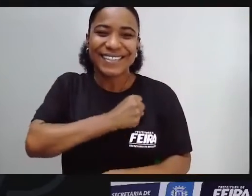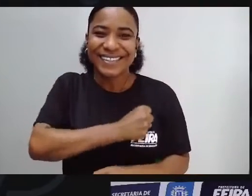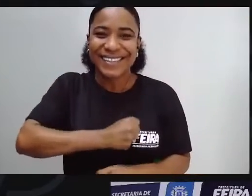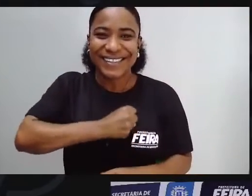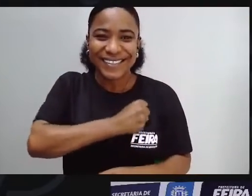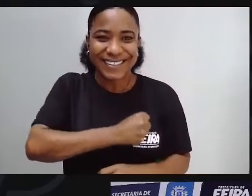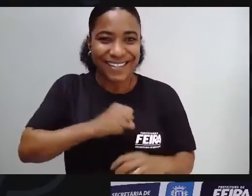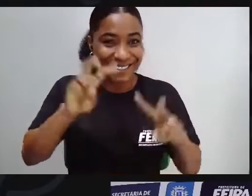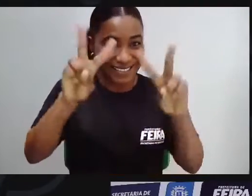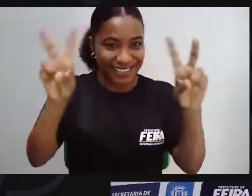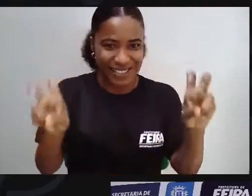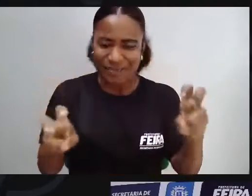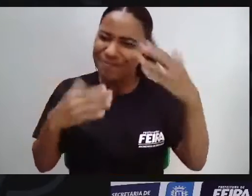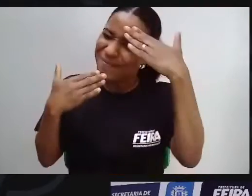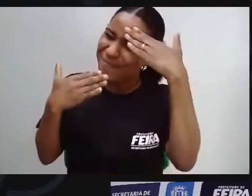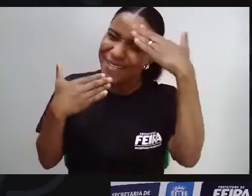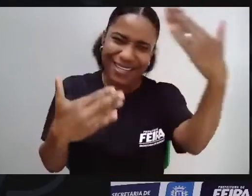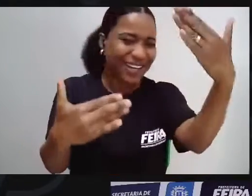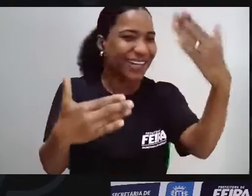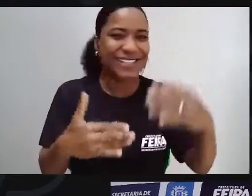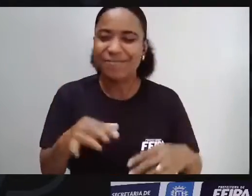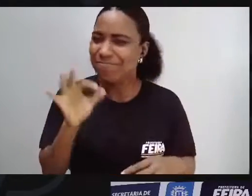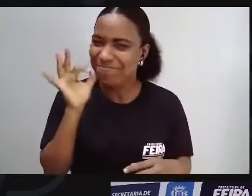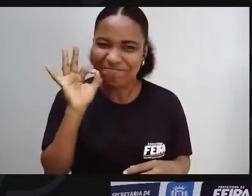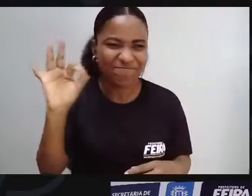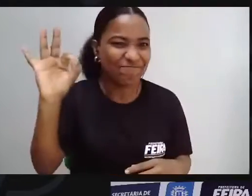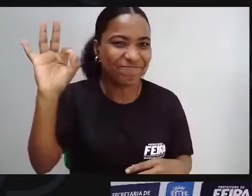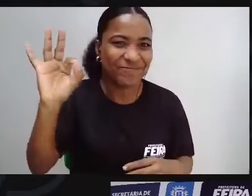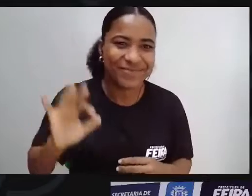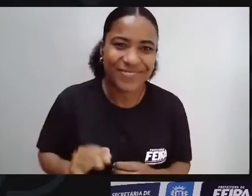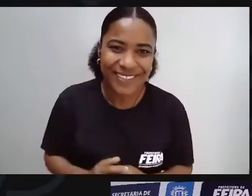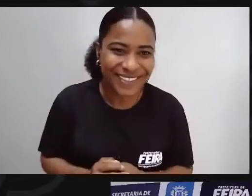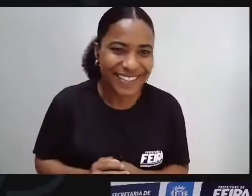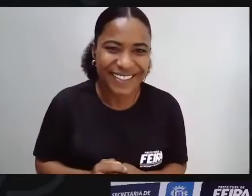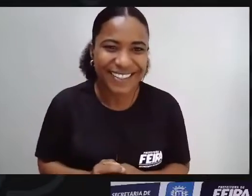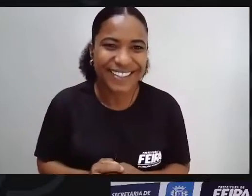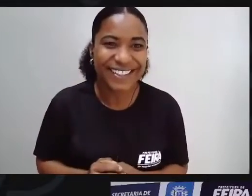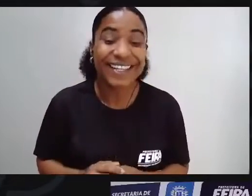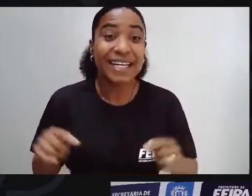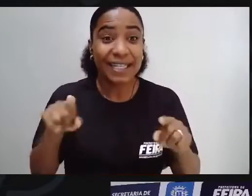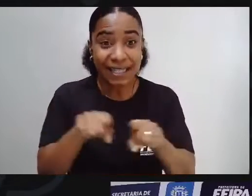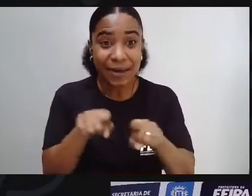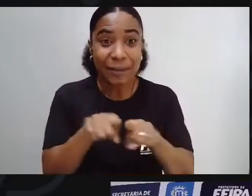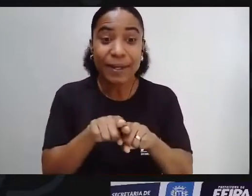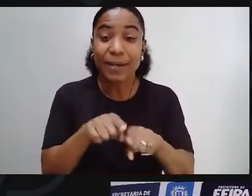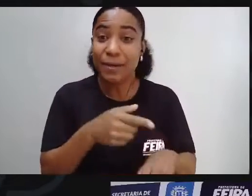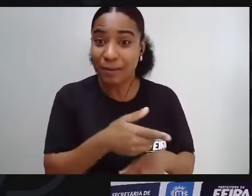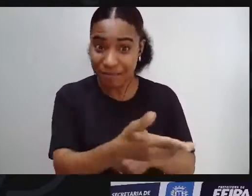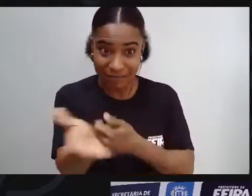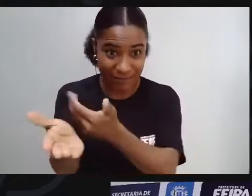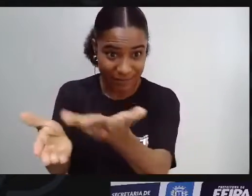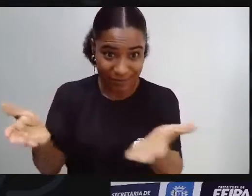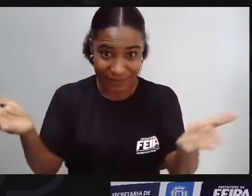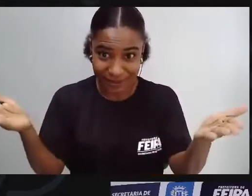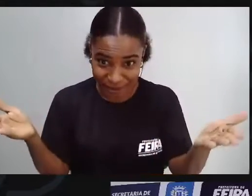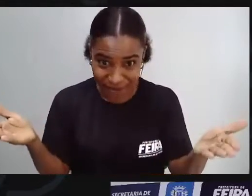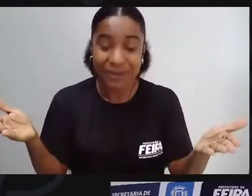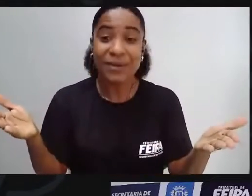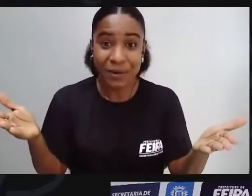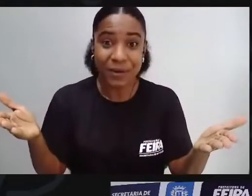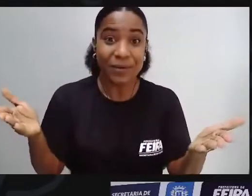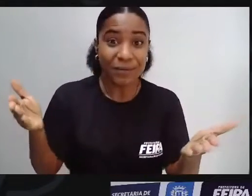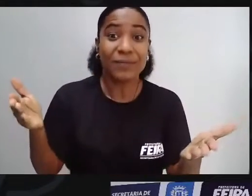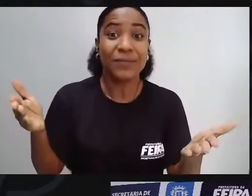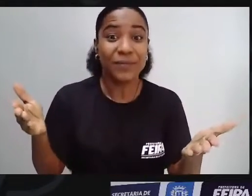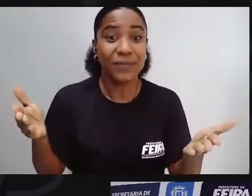pessoal tá participando Joia demais já lhe mandar tu fazer uma oração todo o pessoal o problema do telescópio